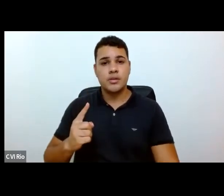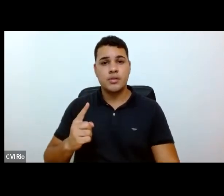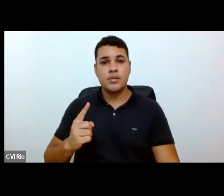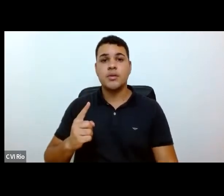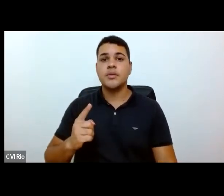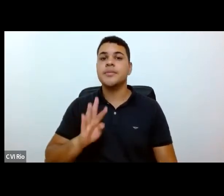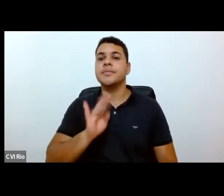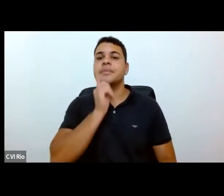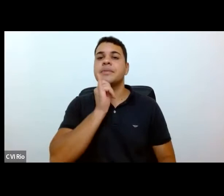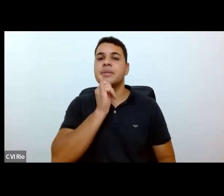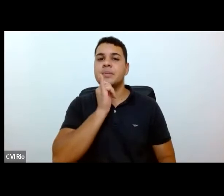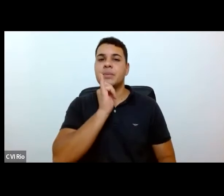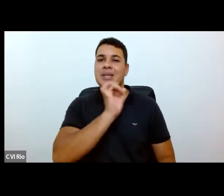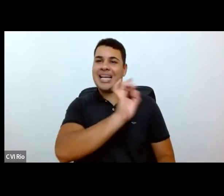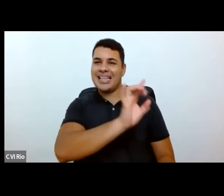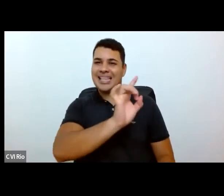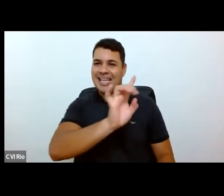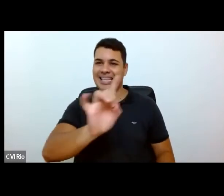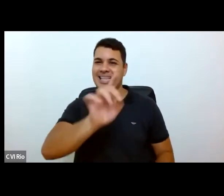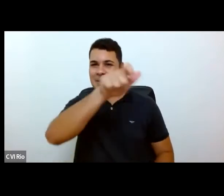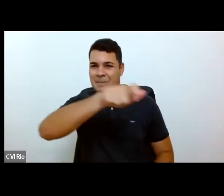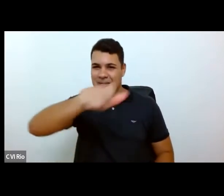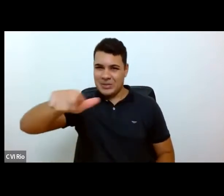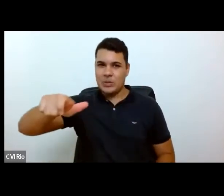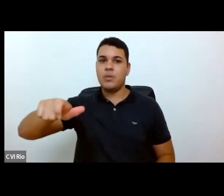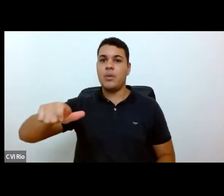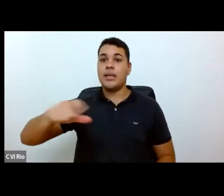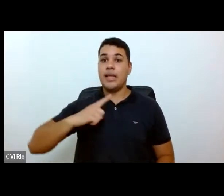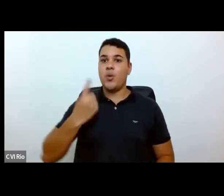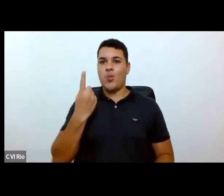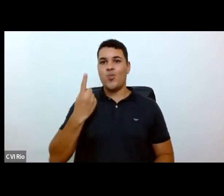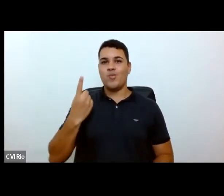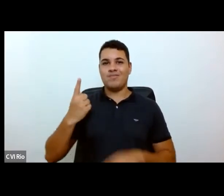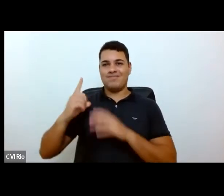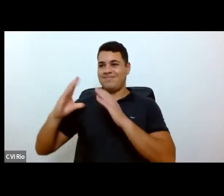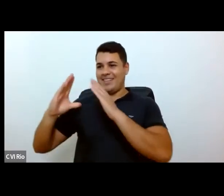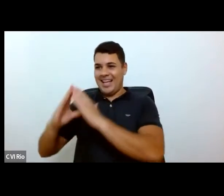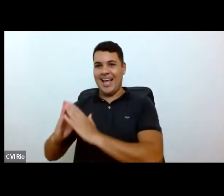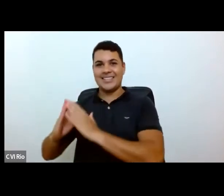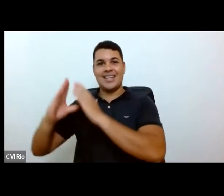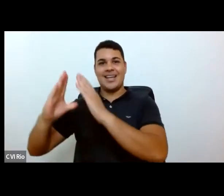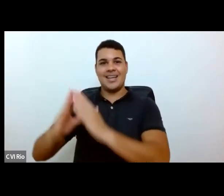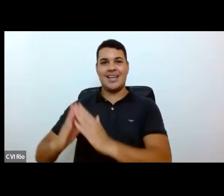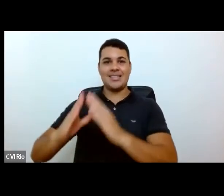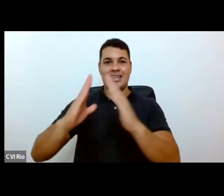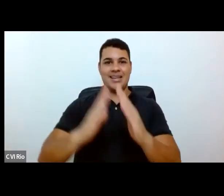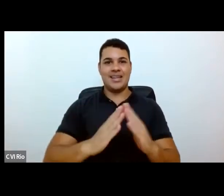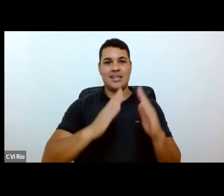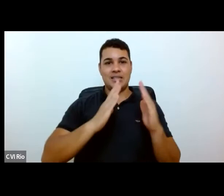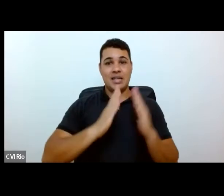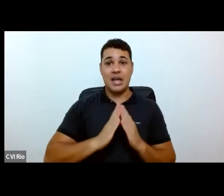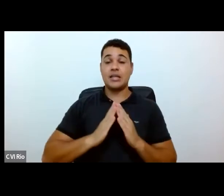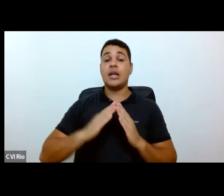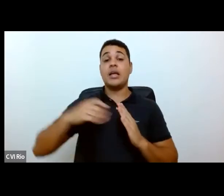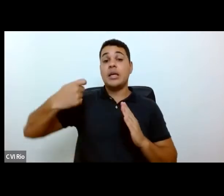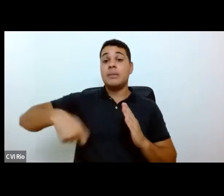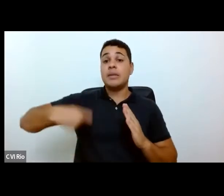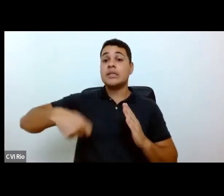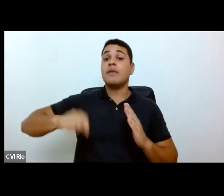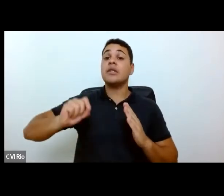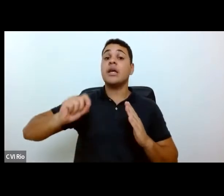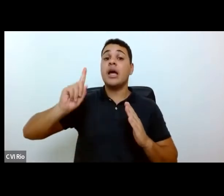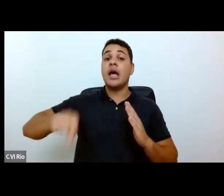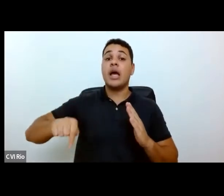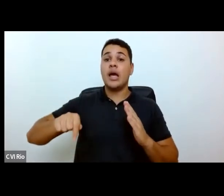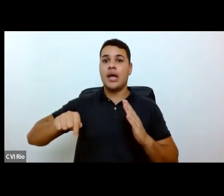pessoa, se seu apartamento, sua casa, seu lugar de onde morar, tivesse que morrer alguma pessoa da sua família. E isso me